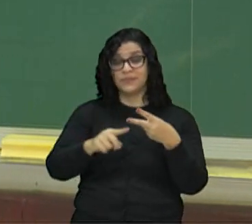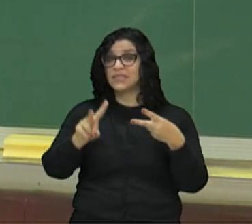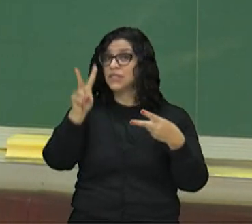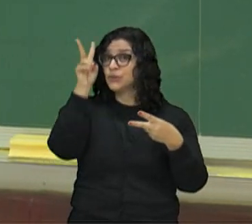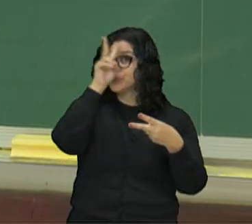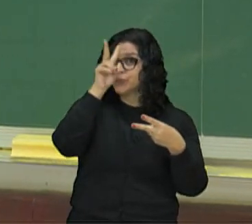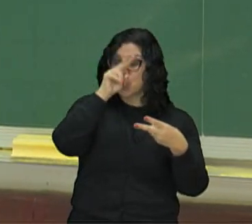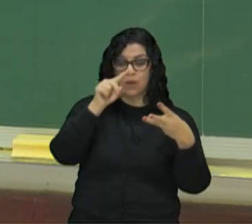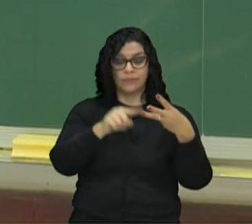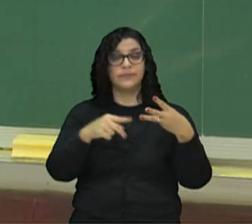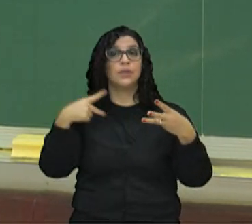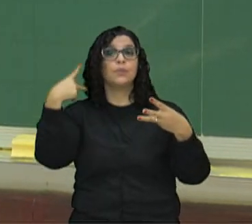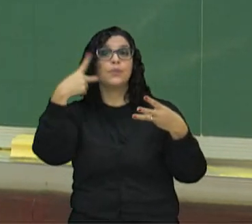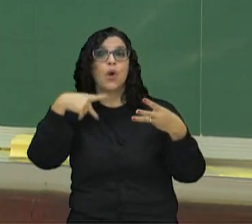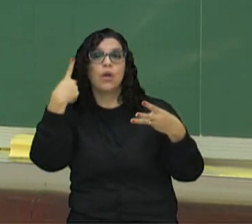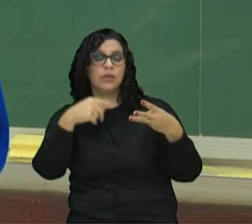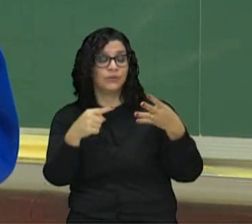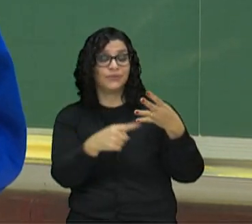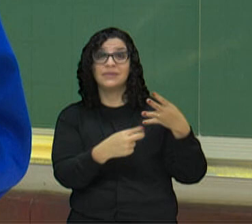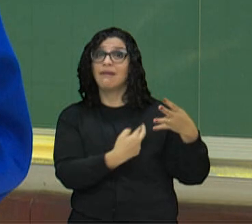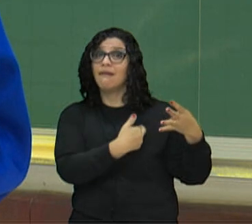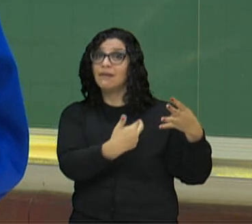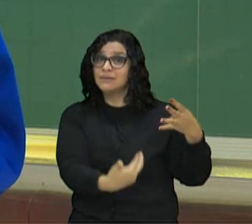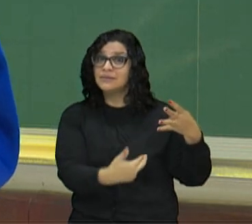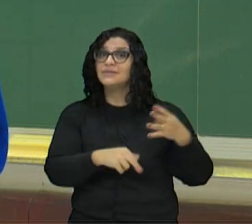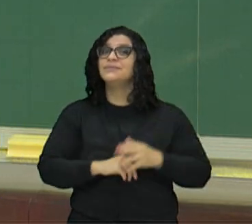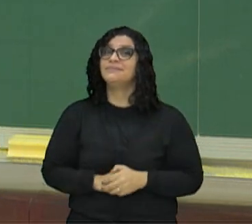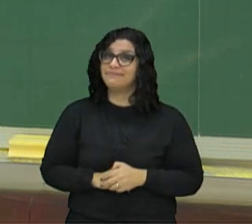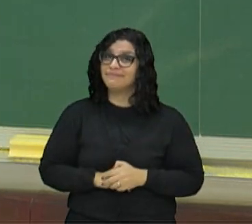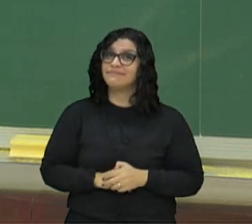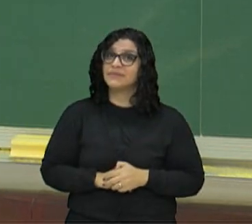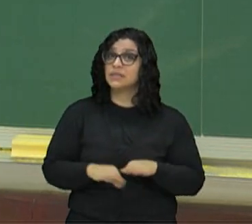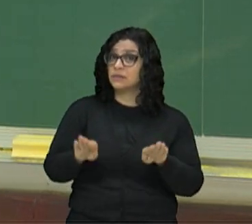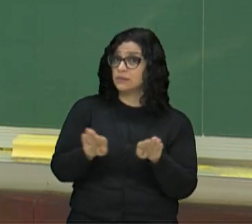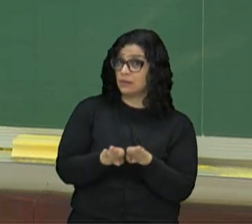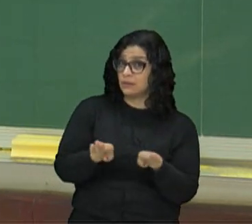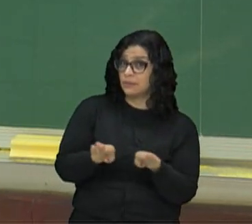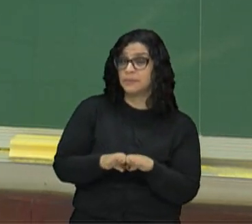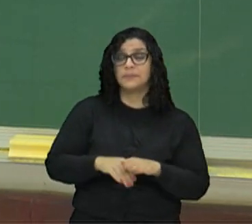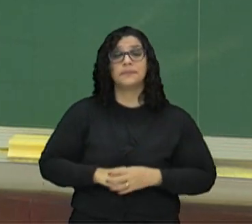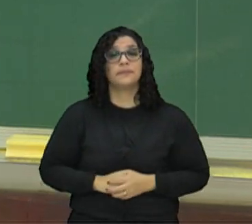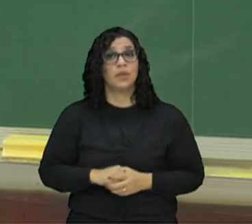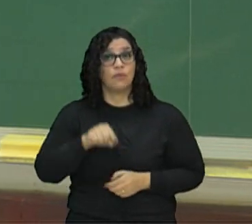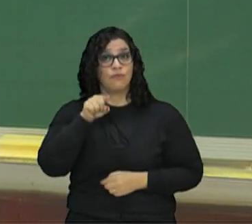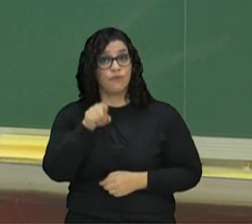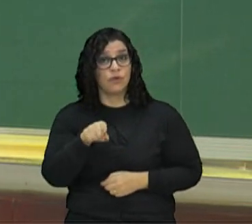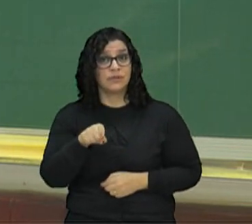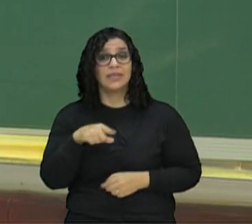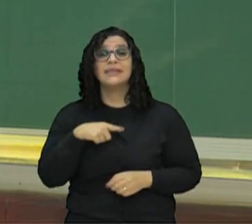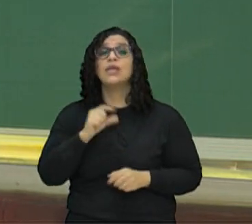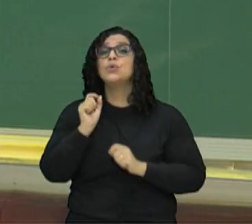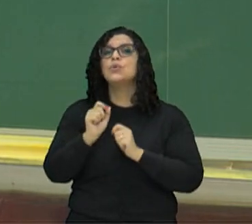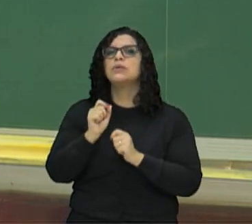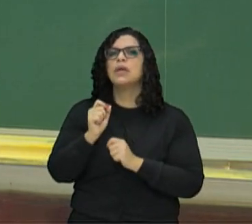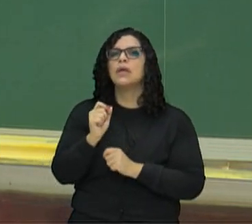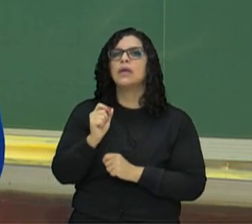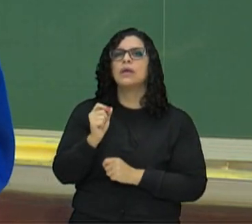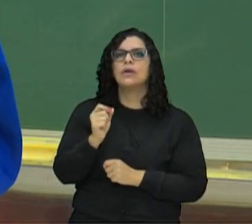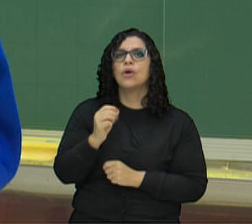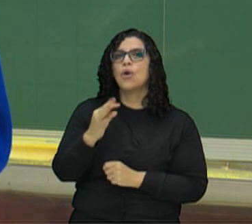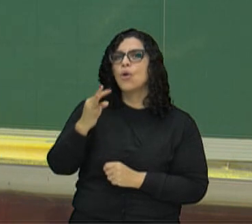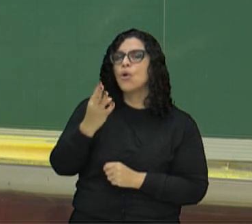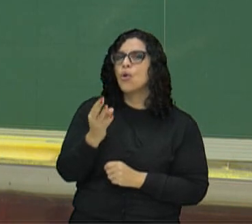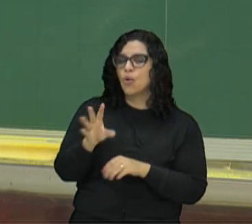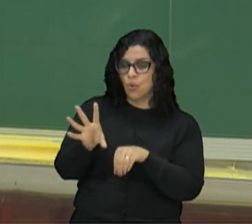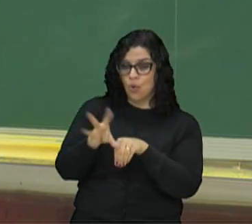histórico, político e religioso. Além disso, você amplia o seu